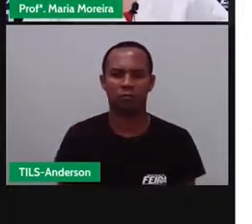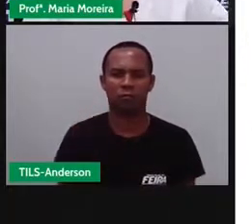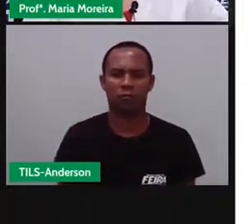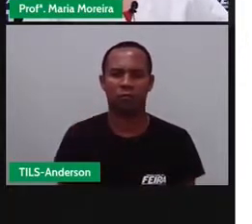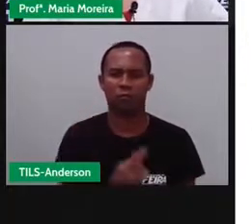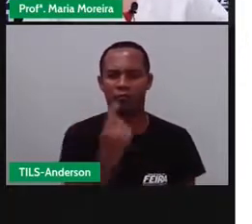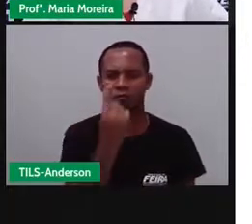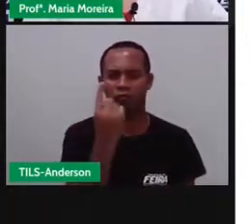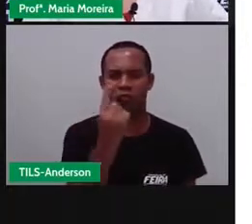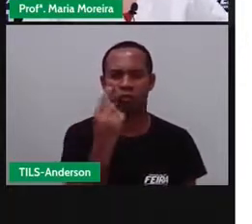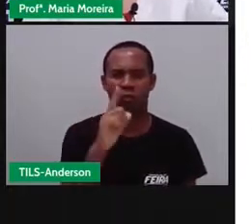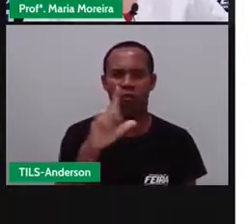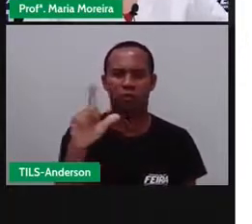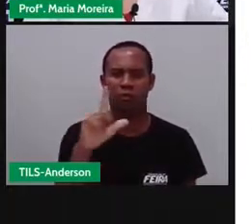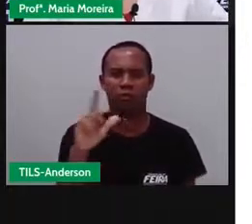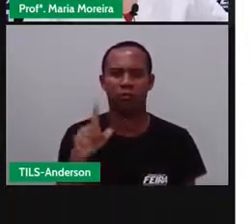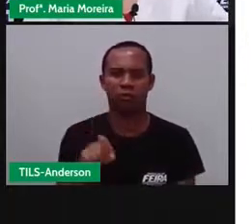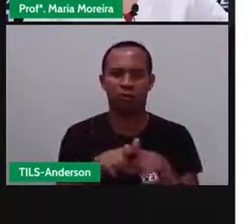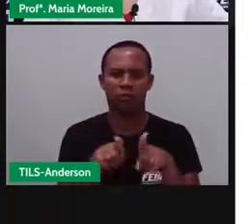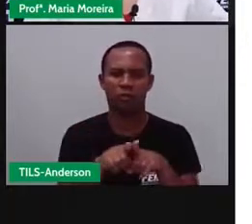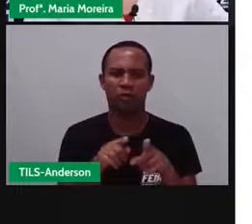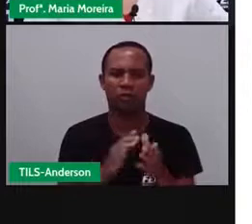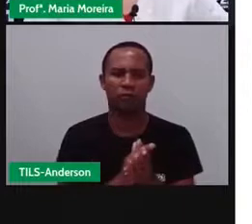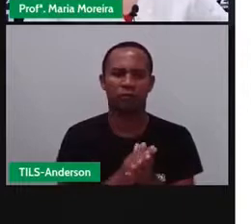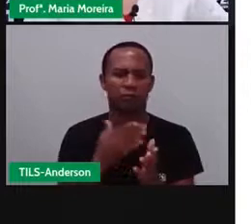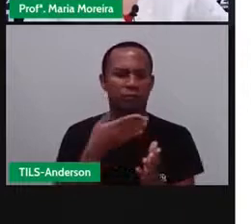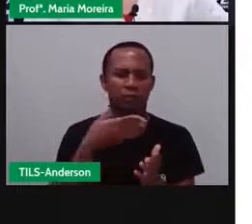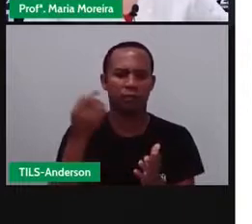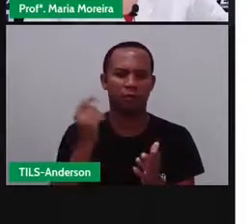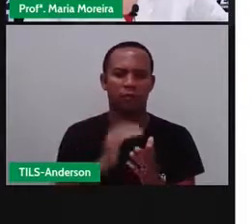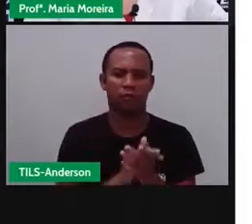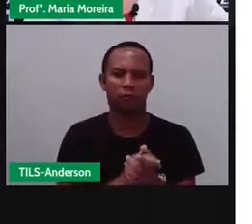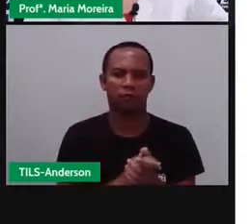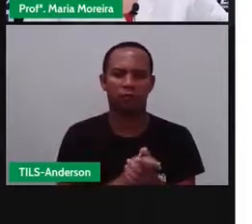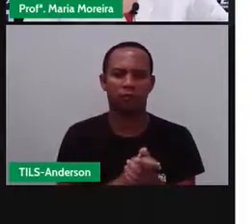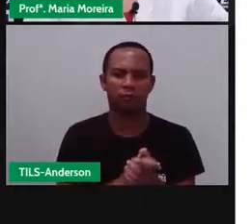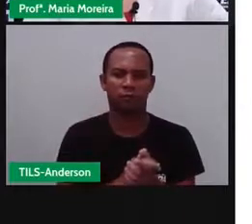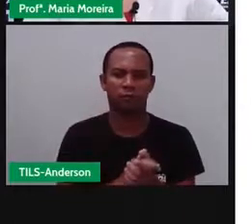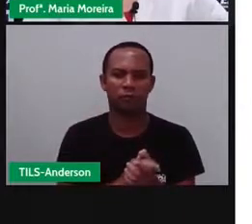certo? Conseguiram entender? Mas na prática, acho que ficou bem melhor para vocês entenderem isso.